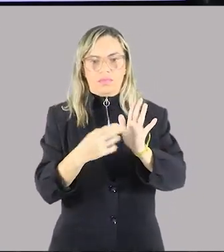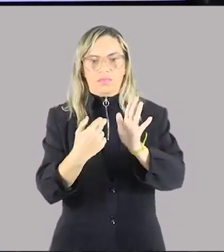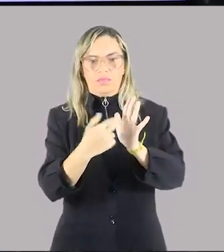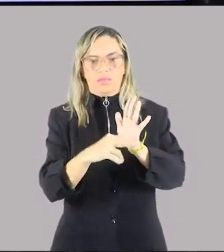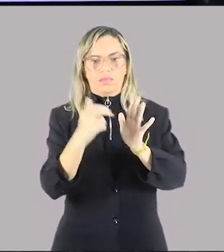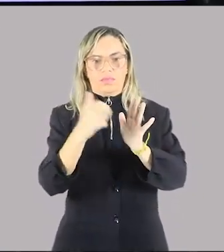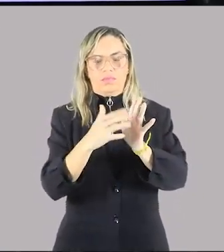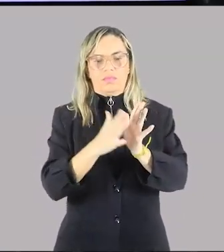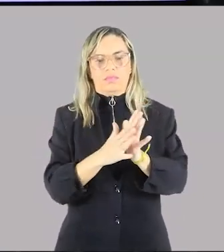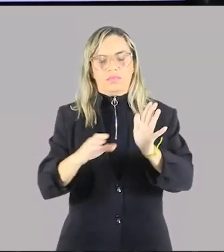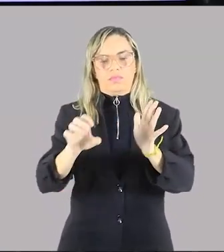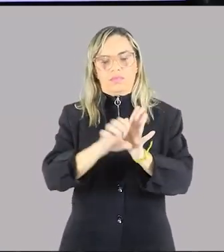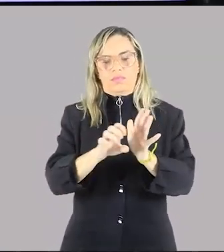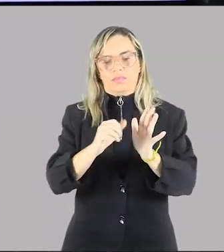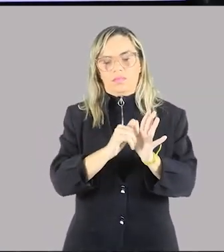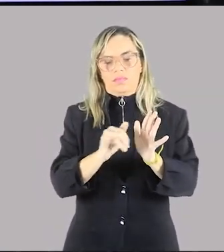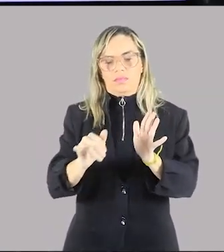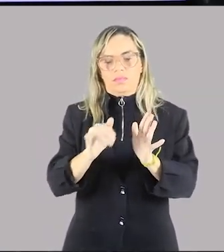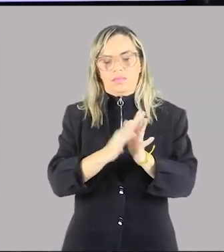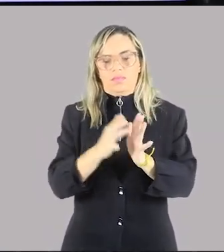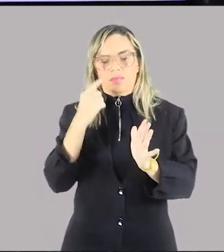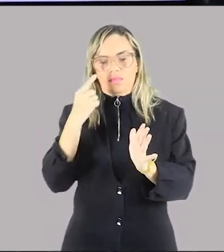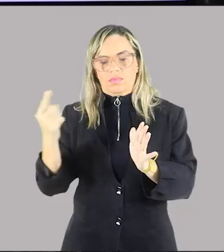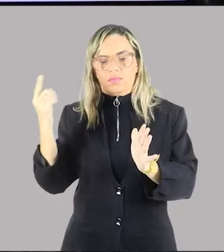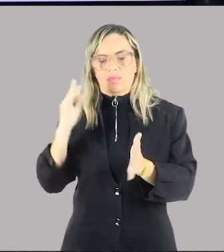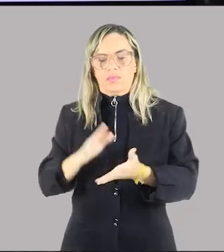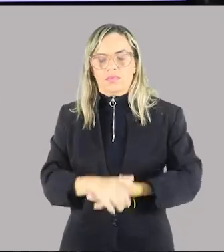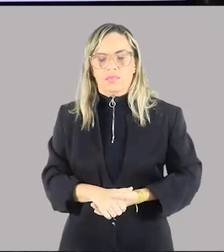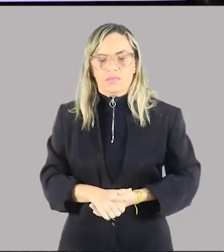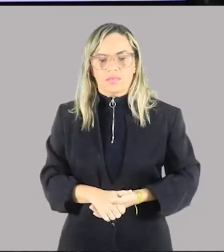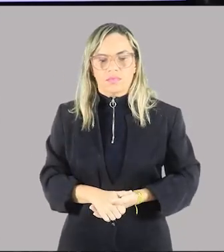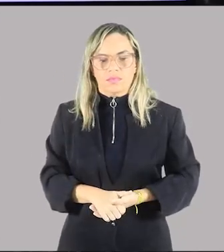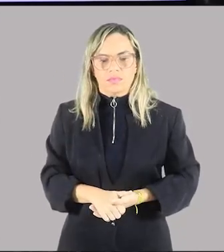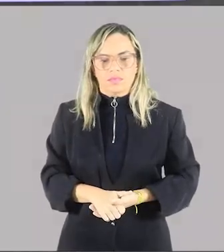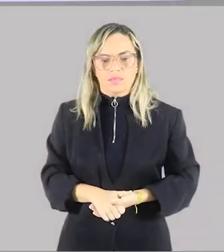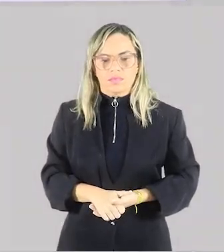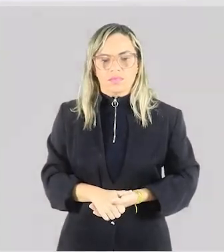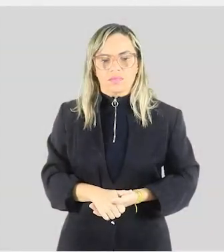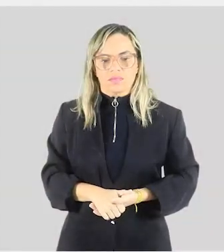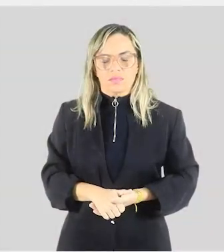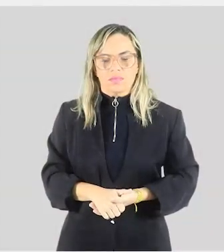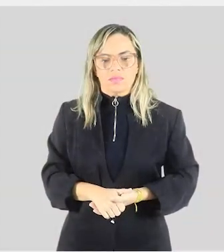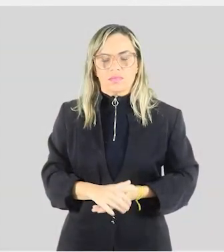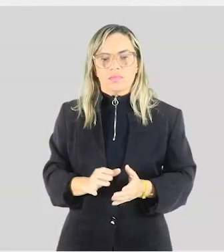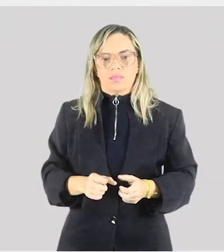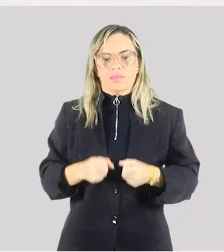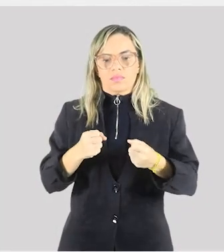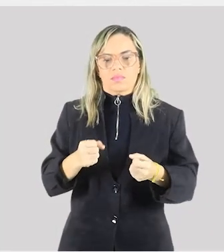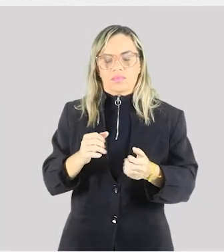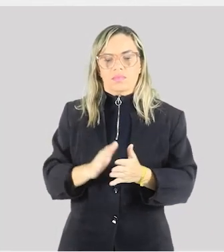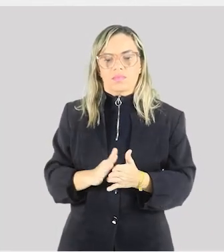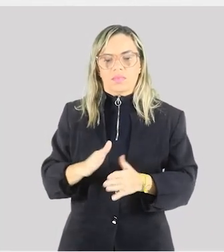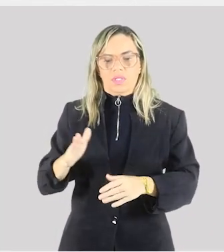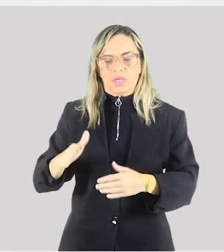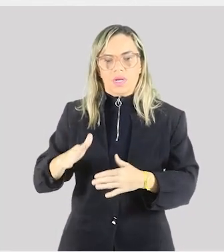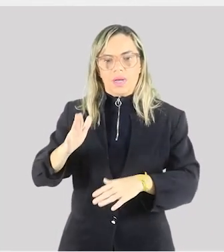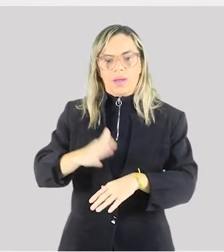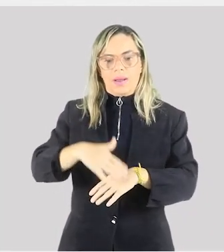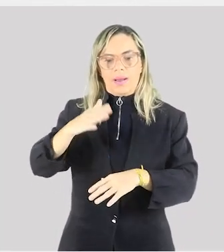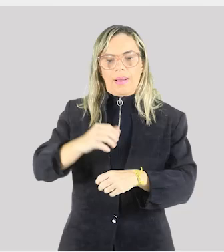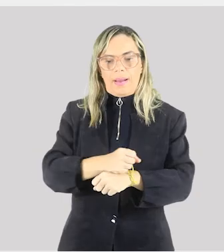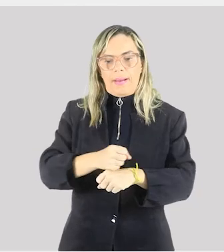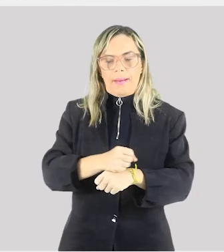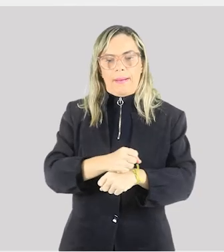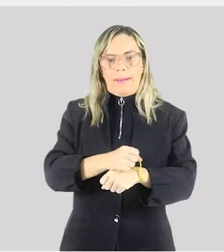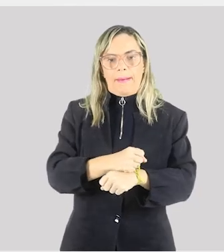edital, perfeito? O concurso tem validade de até 2 anos. Esse prazo é prorrogável por igual período, 2 anos mais 2